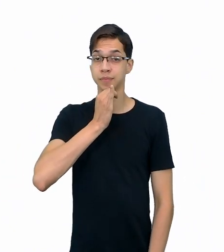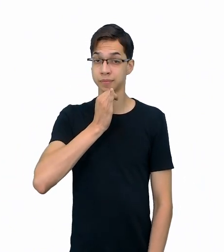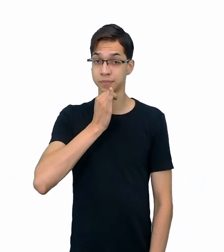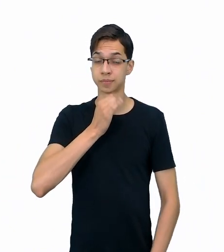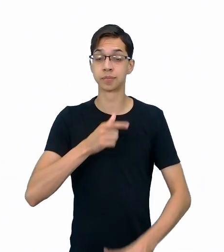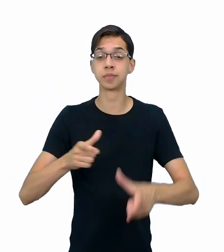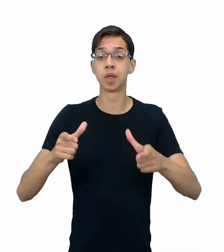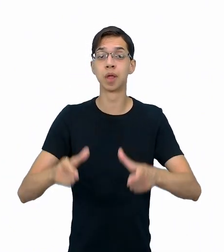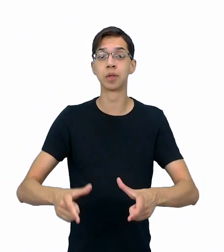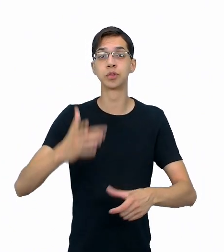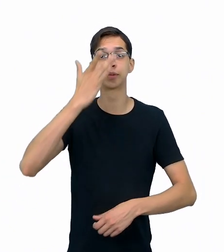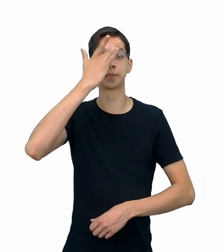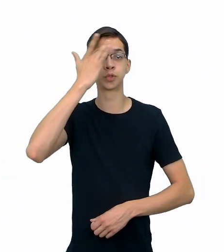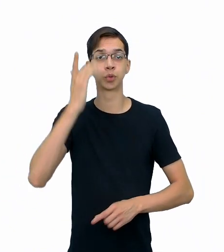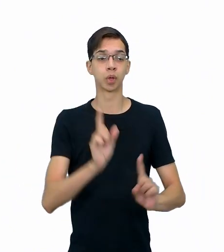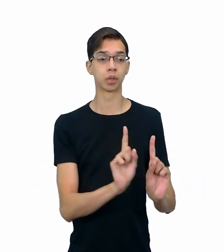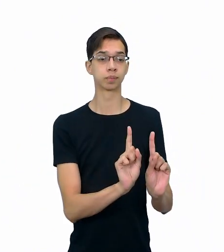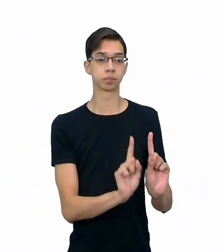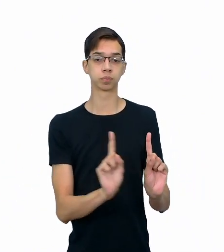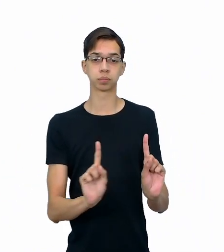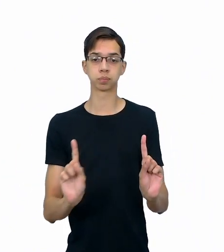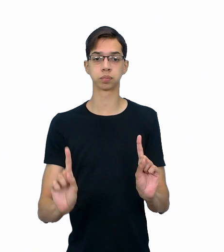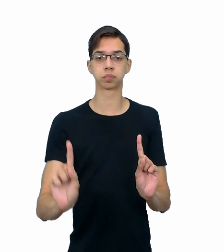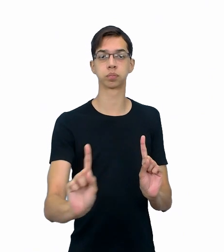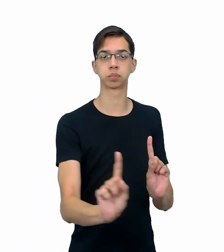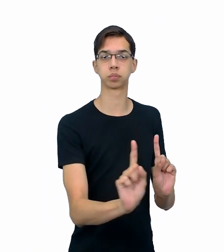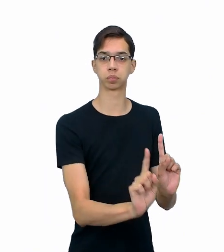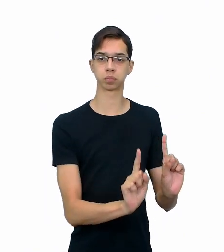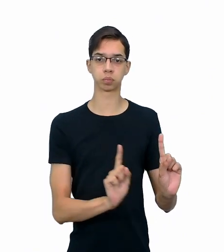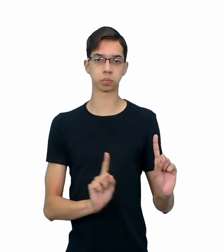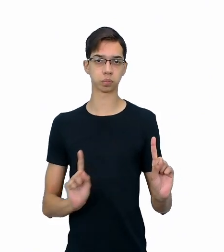de pessoas e de objetos, né?